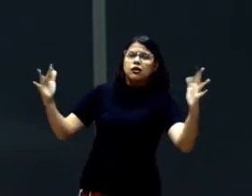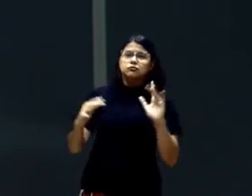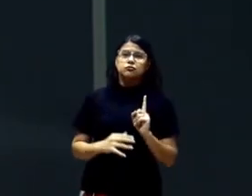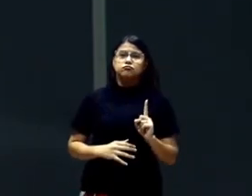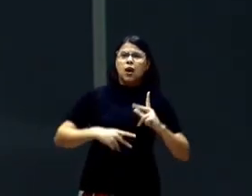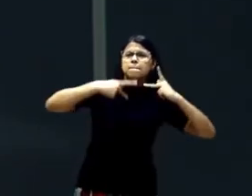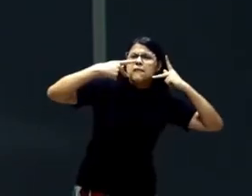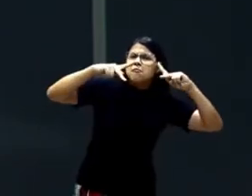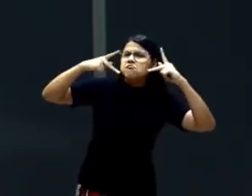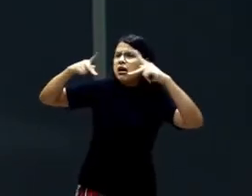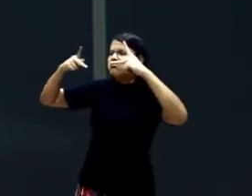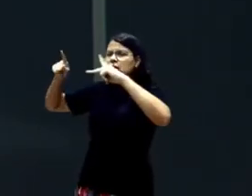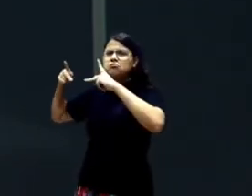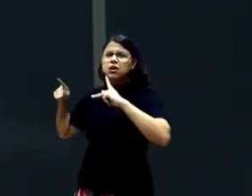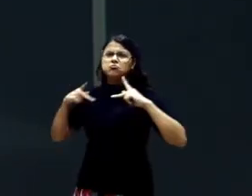uma galera.